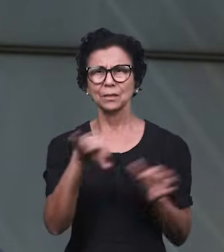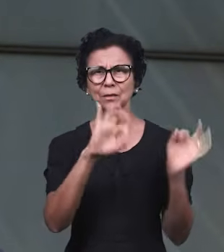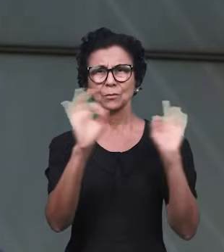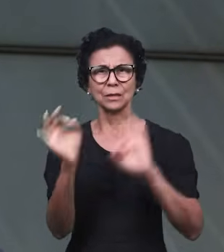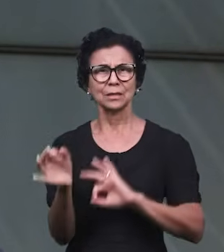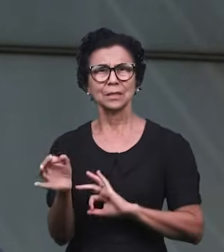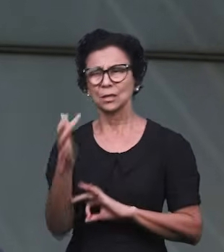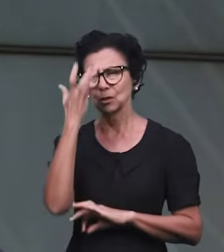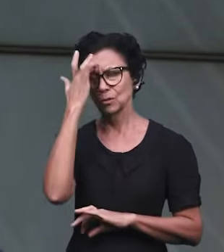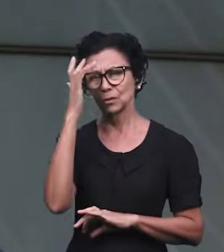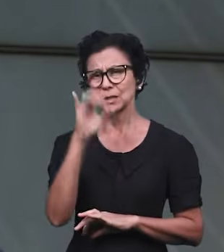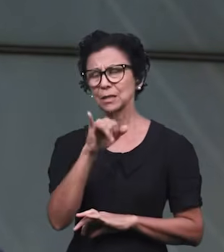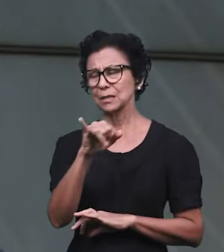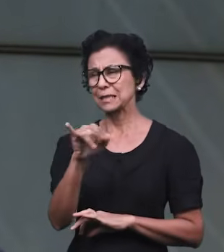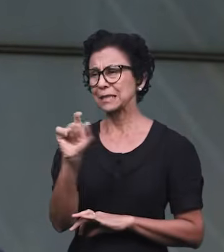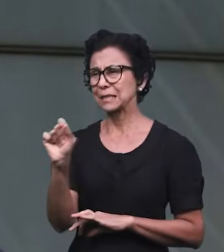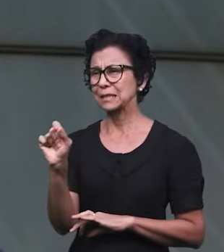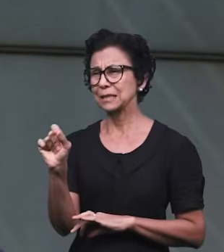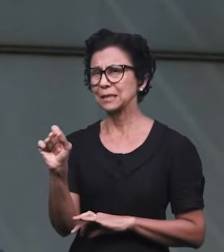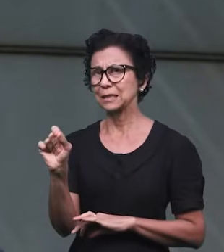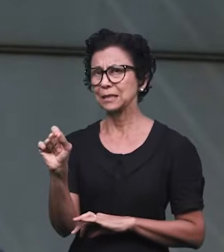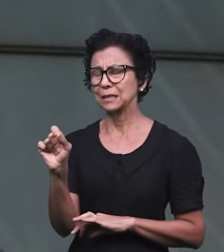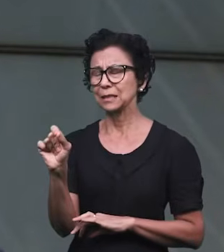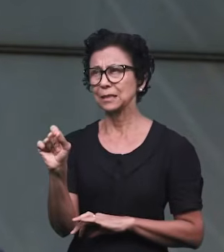assiste, eu